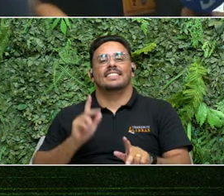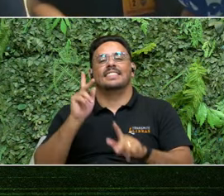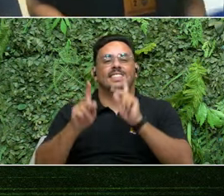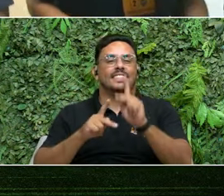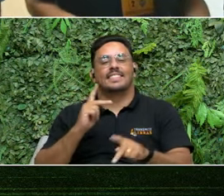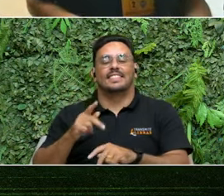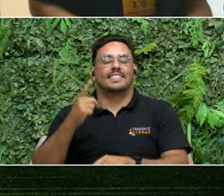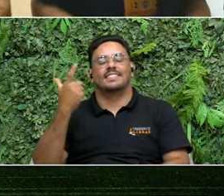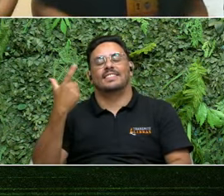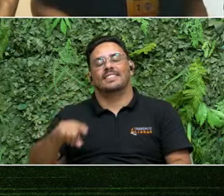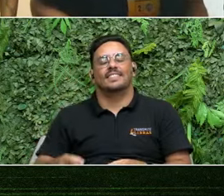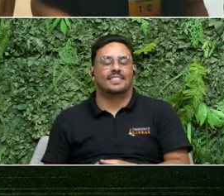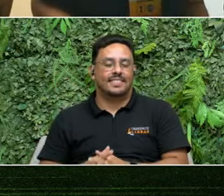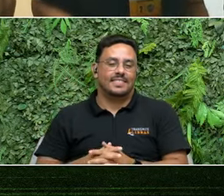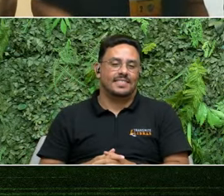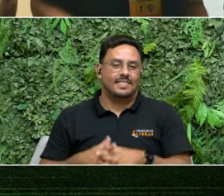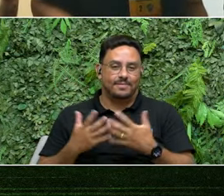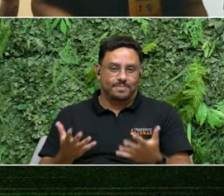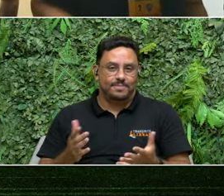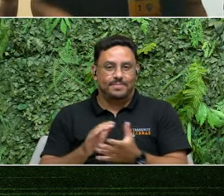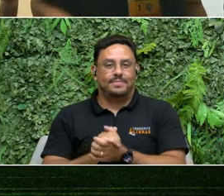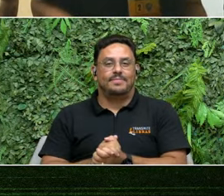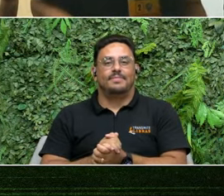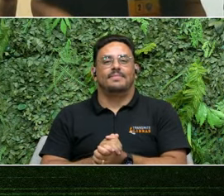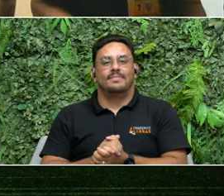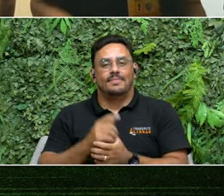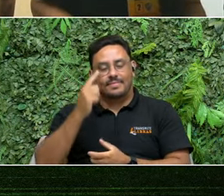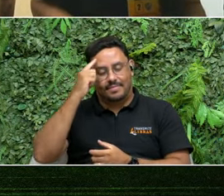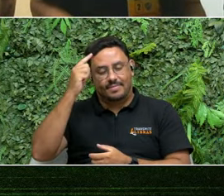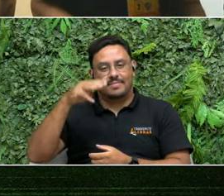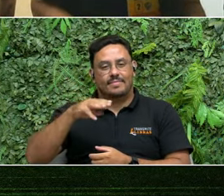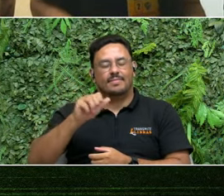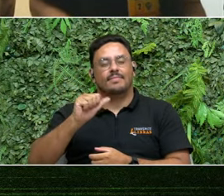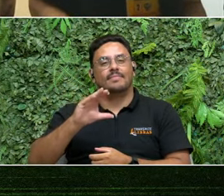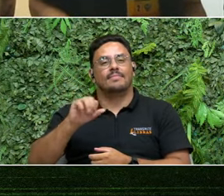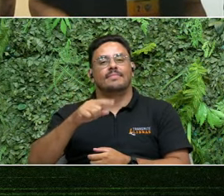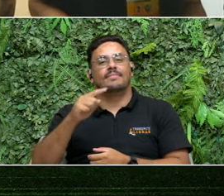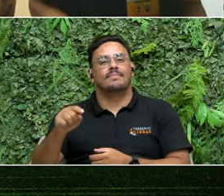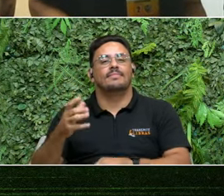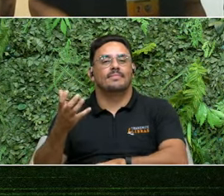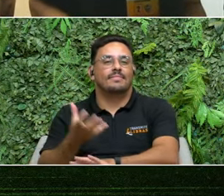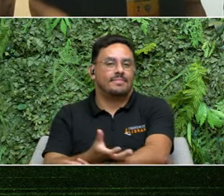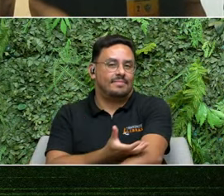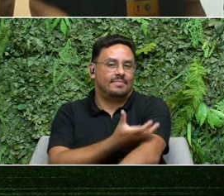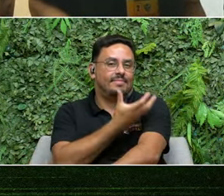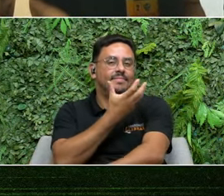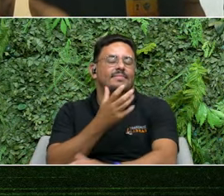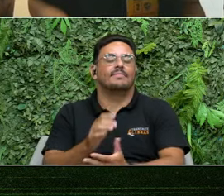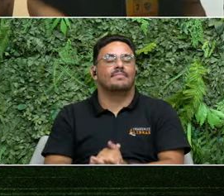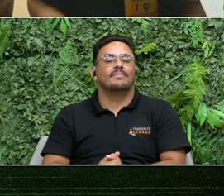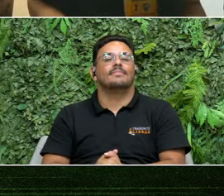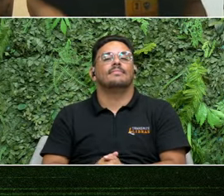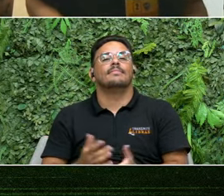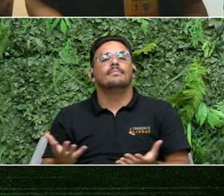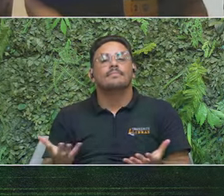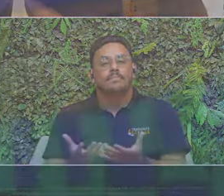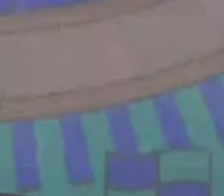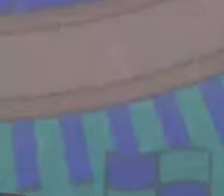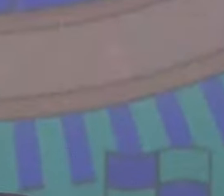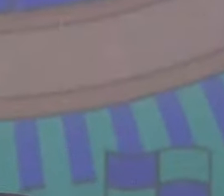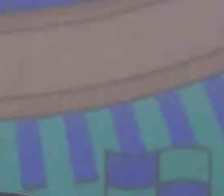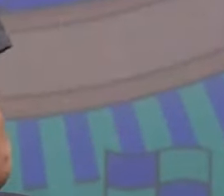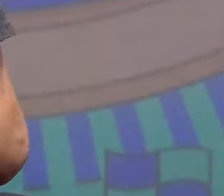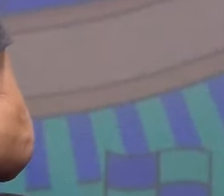mais jogo gênio velho grande macarrão grande macarrão emocionado né é rapá a gente